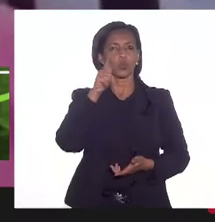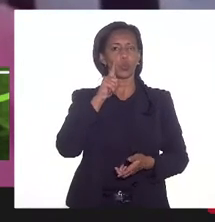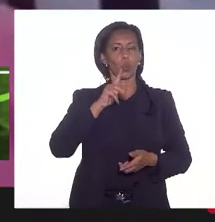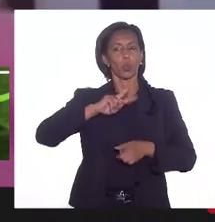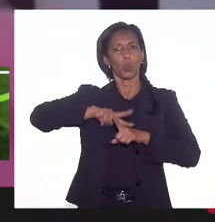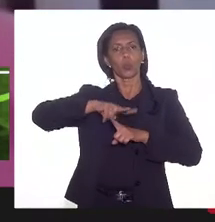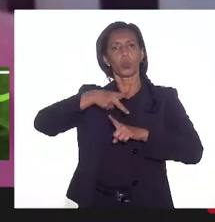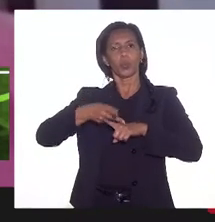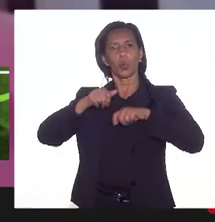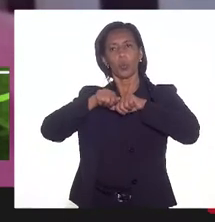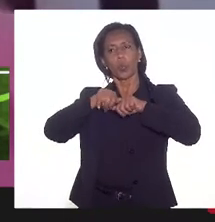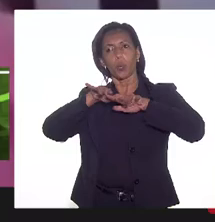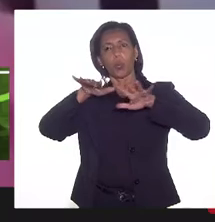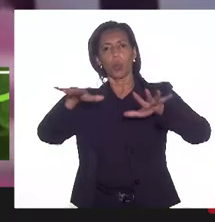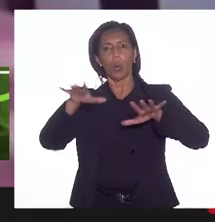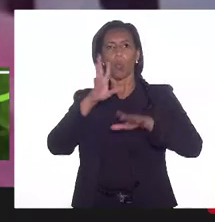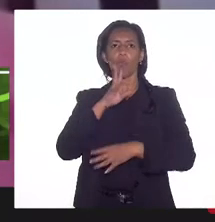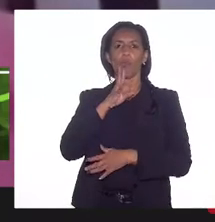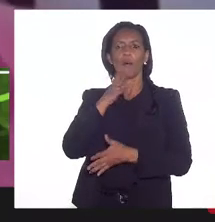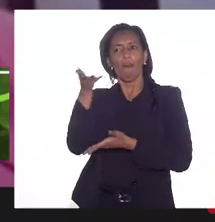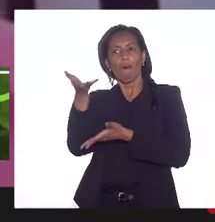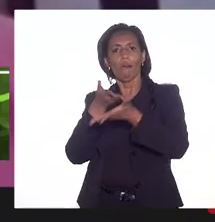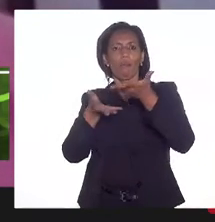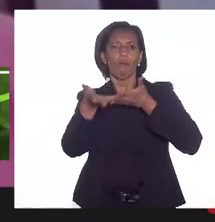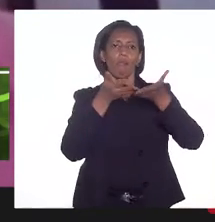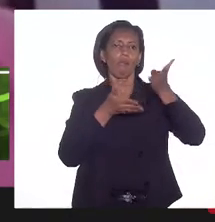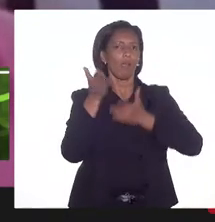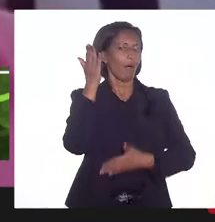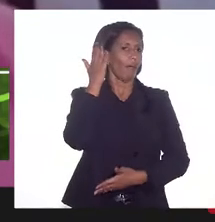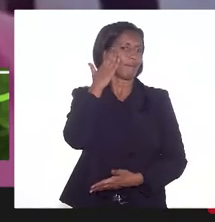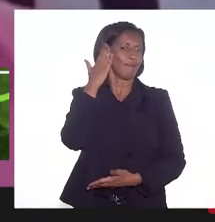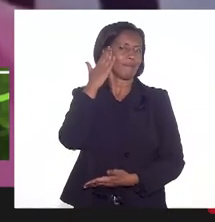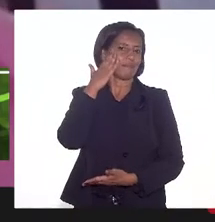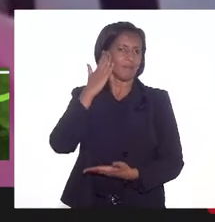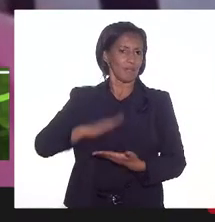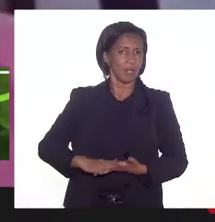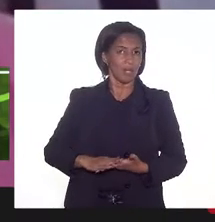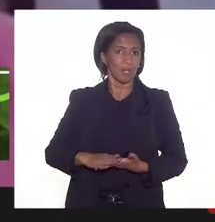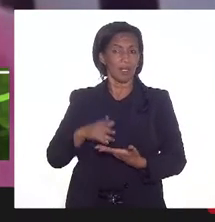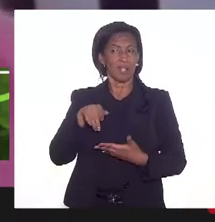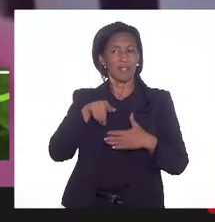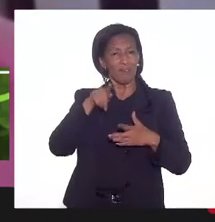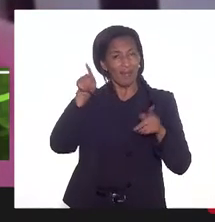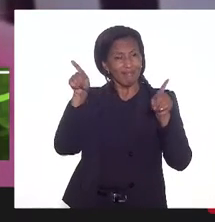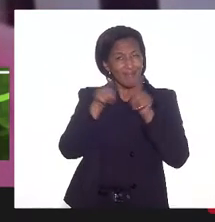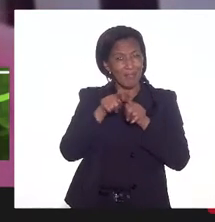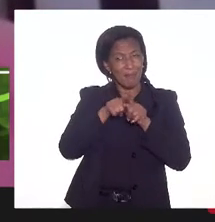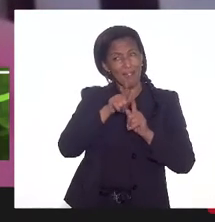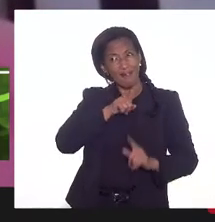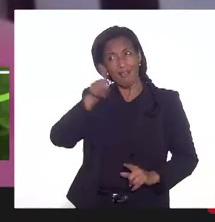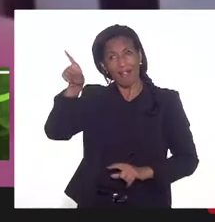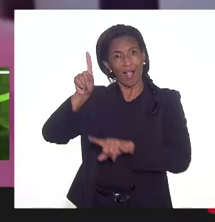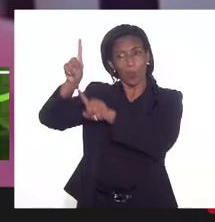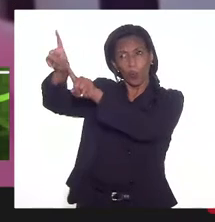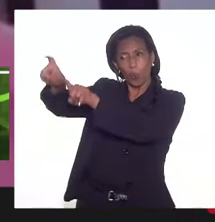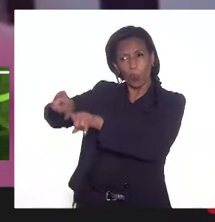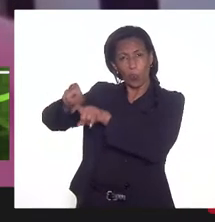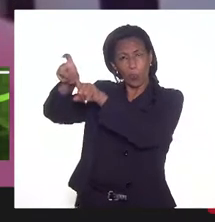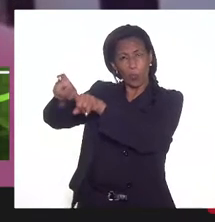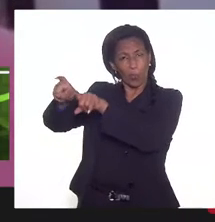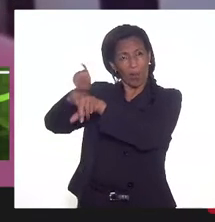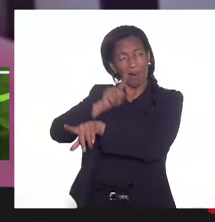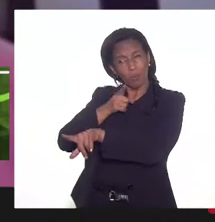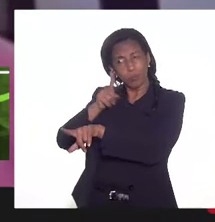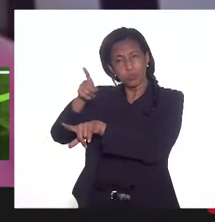multiplicar esse conhecimento essa troca de conhecimento e saber e levar isso para o também e usar os nossos teatros da